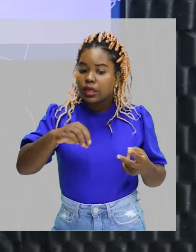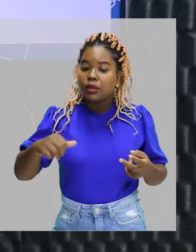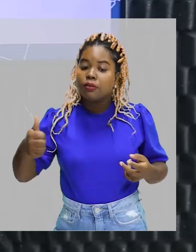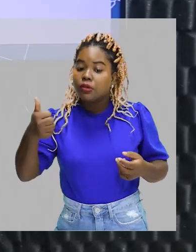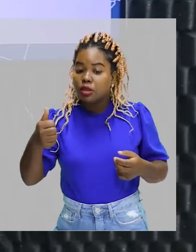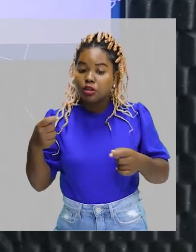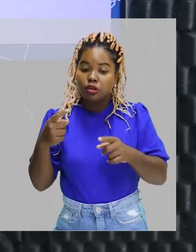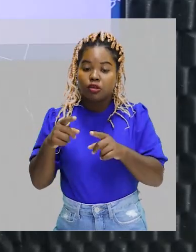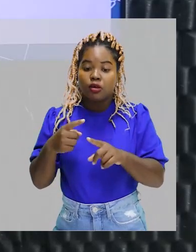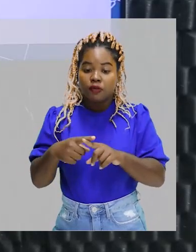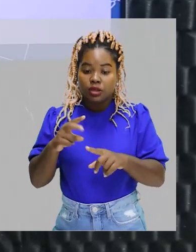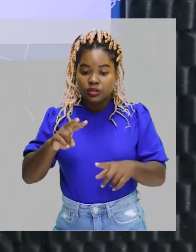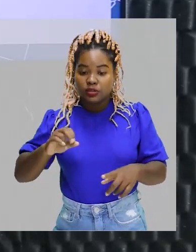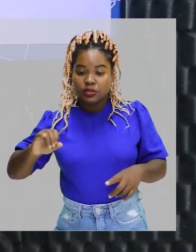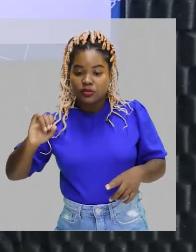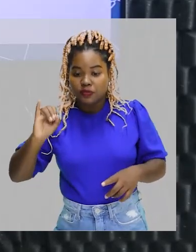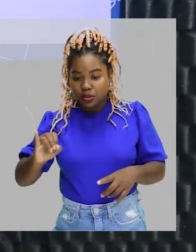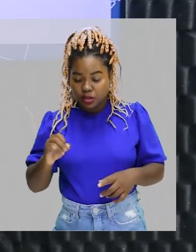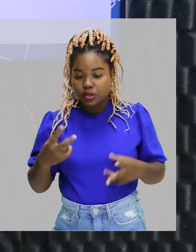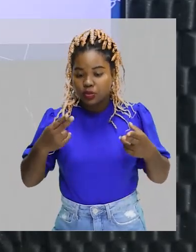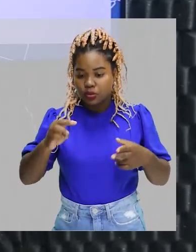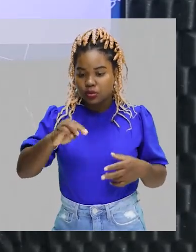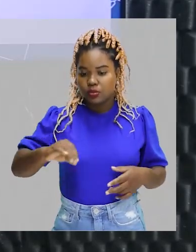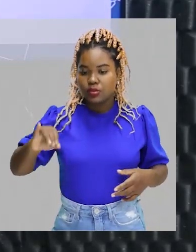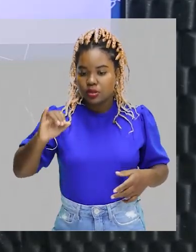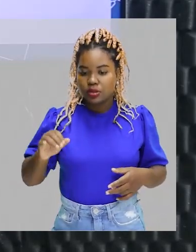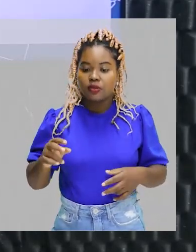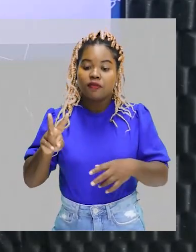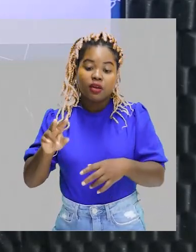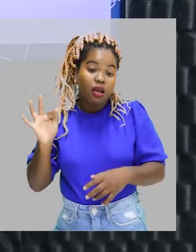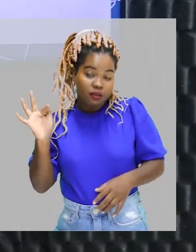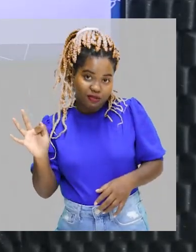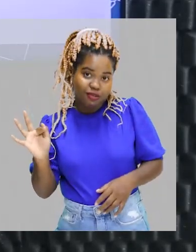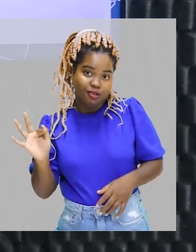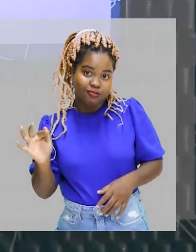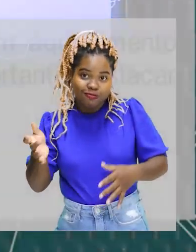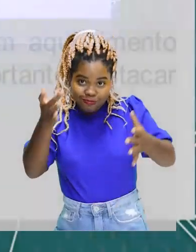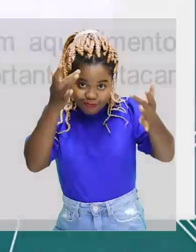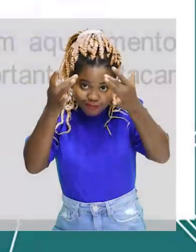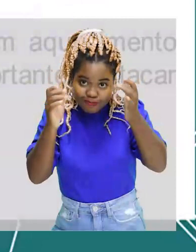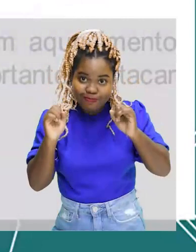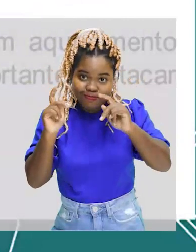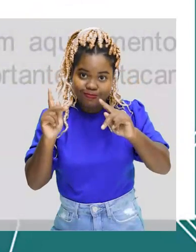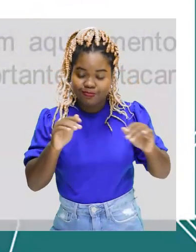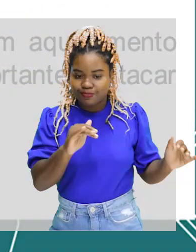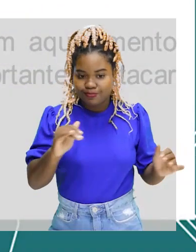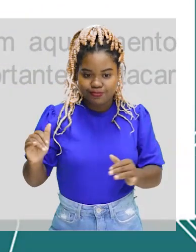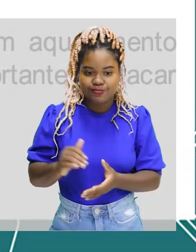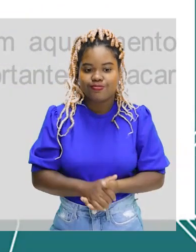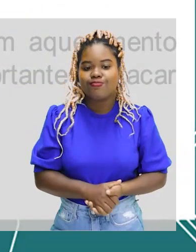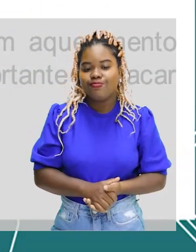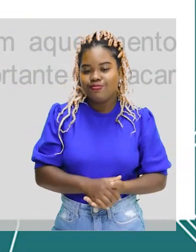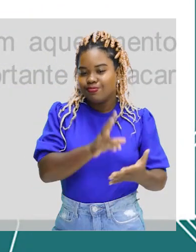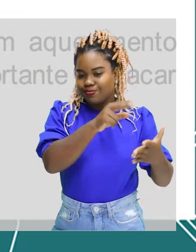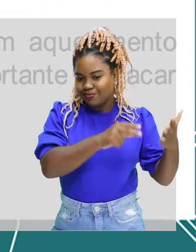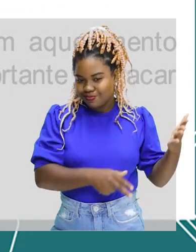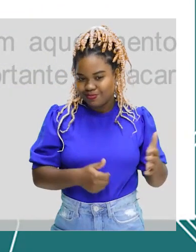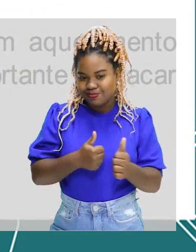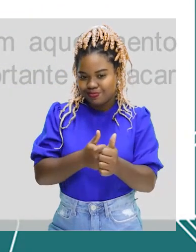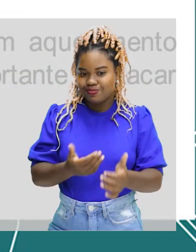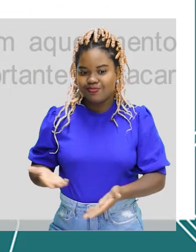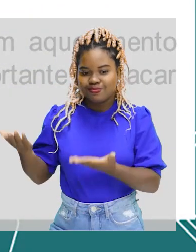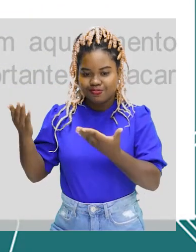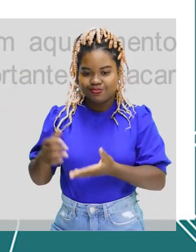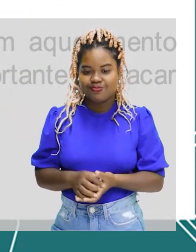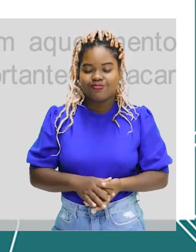MI/VI igual a MF/VF. Show de bola, turminha? Bom, a operação